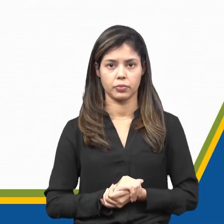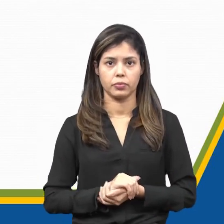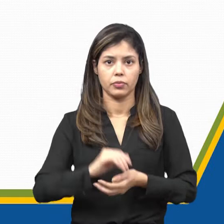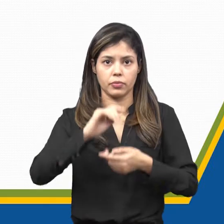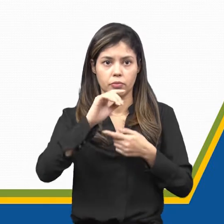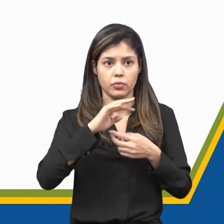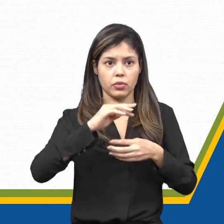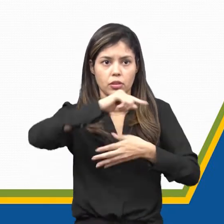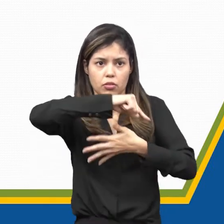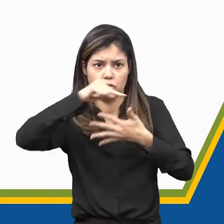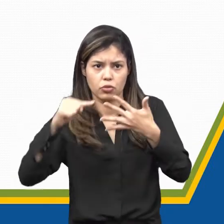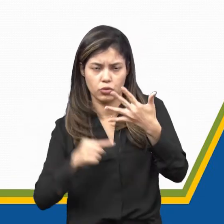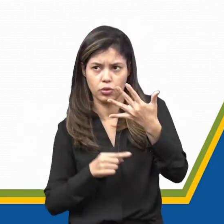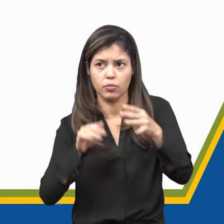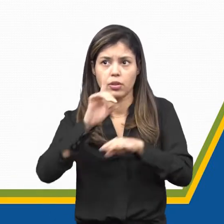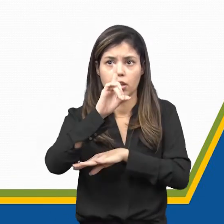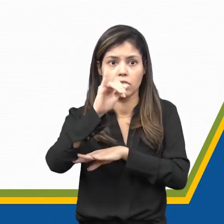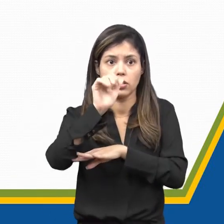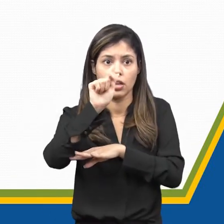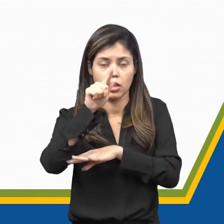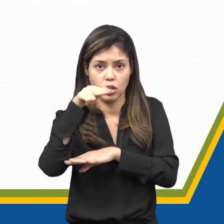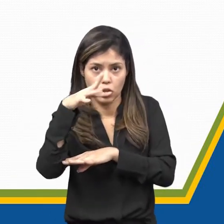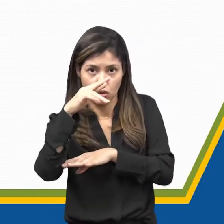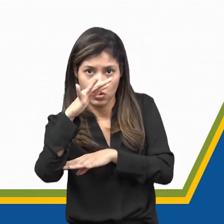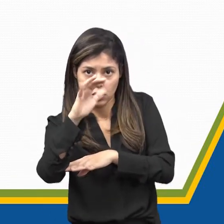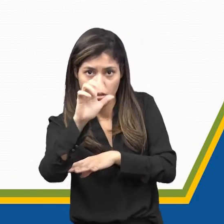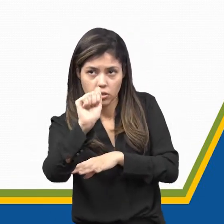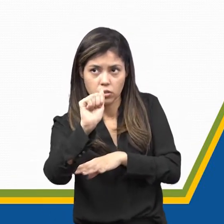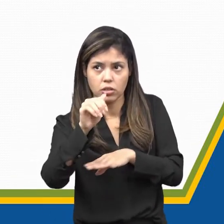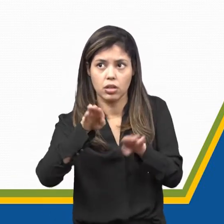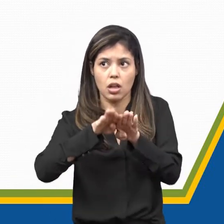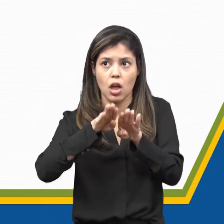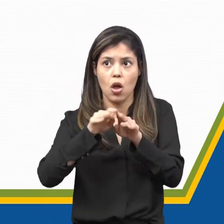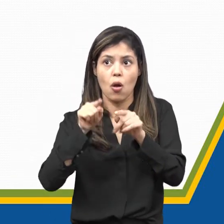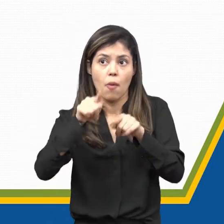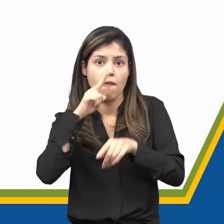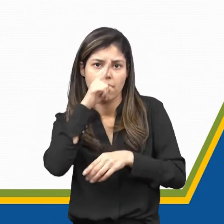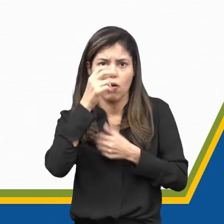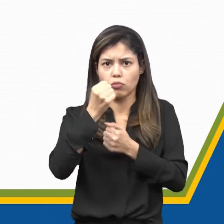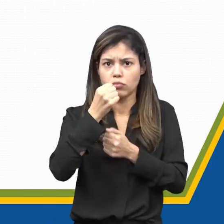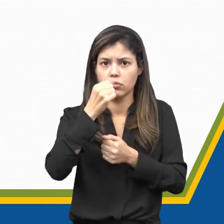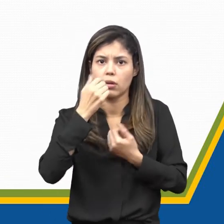Tipos de avaliação. Diagnóstica, que são pontos fortes e fracos.